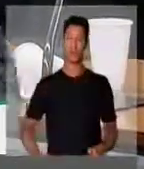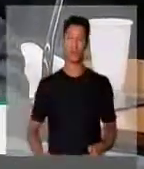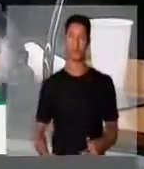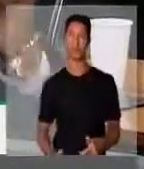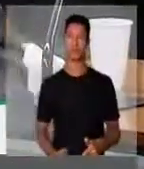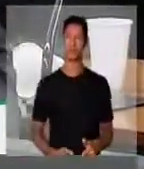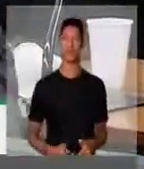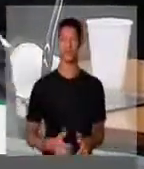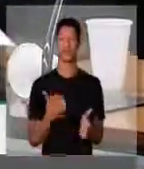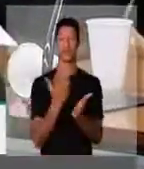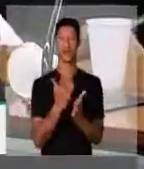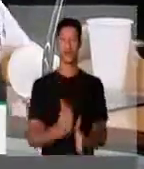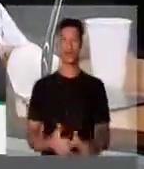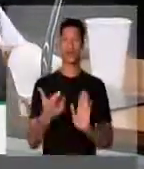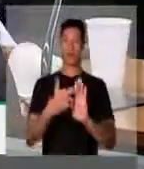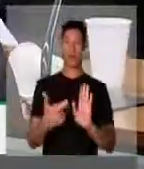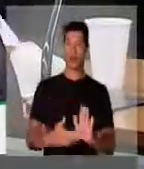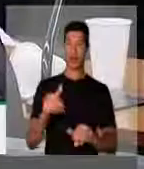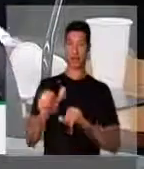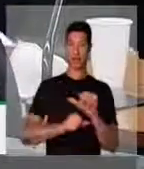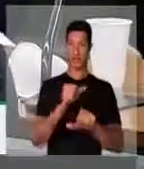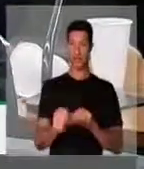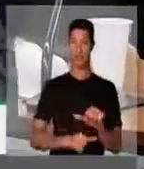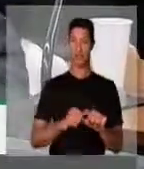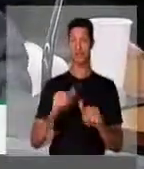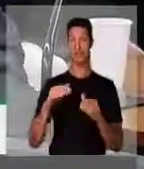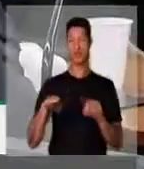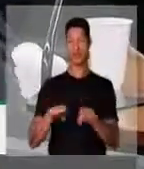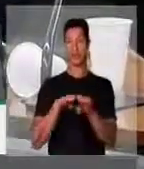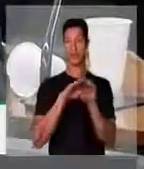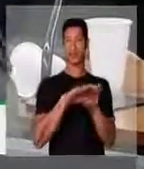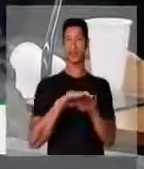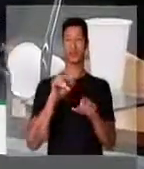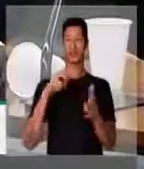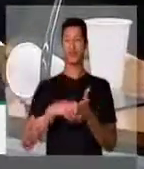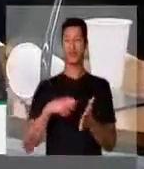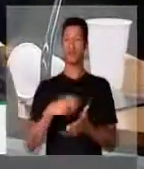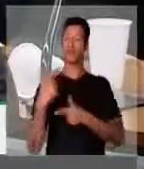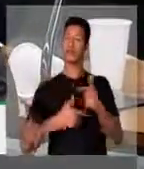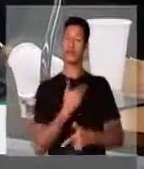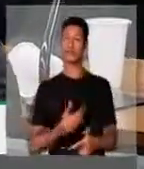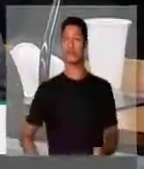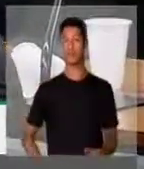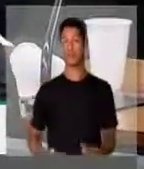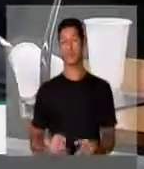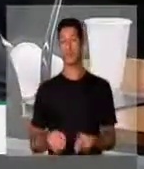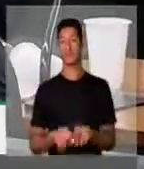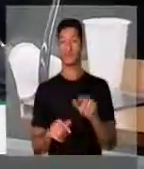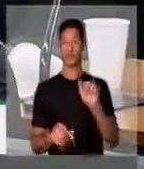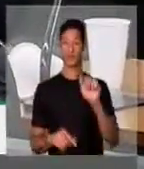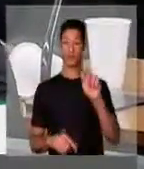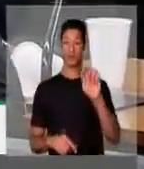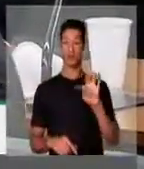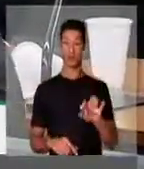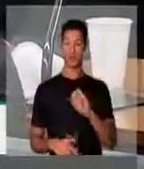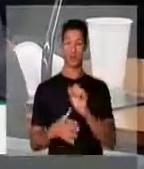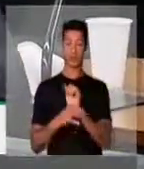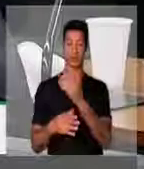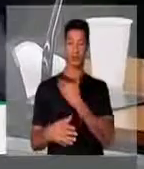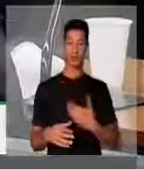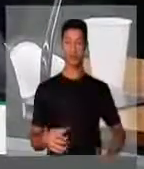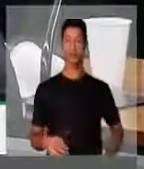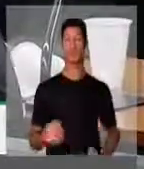públicos, acaba a regra de transição, a paridade e penaliza os servidores públicos. Os agentes de segurança